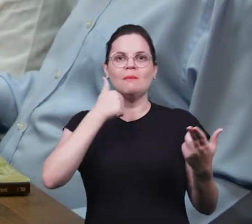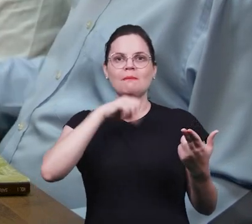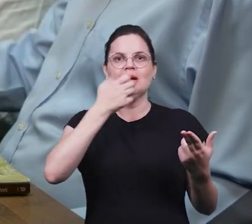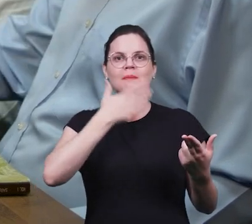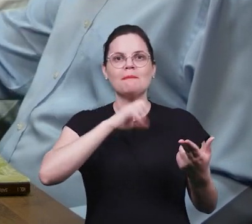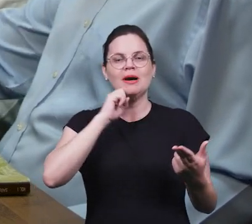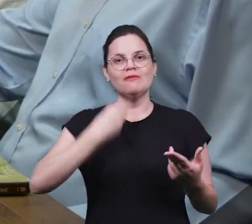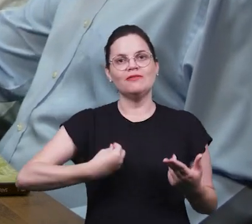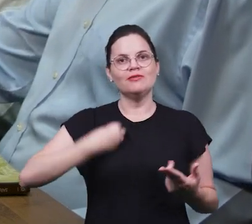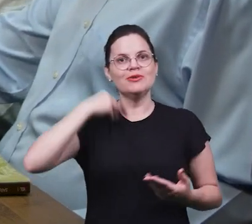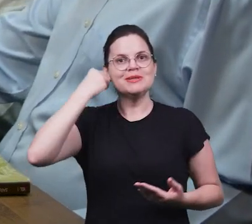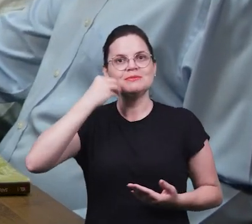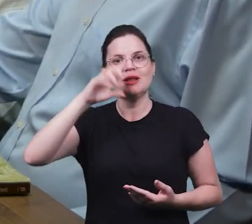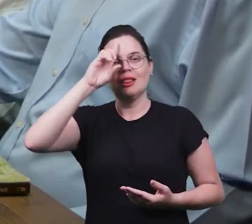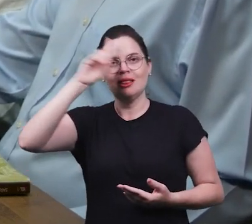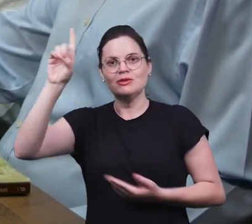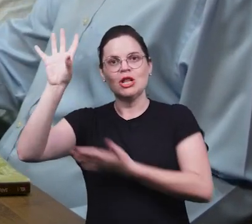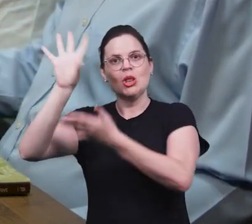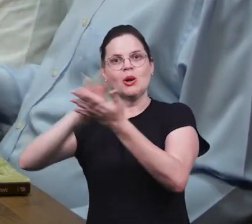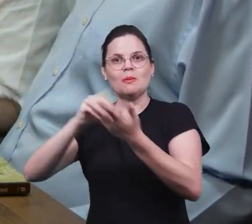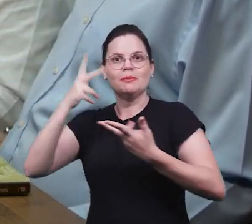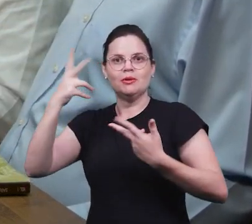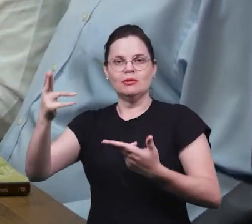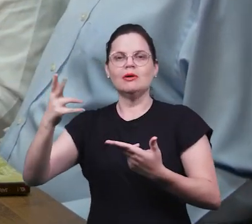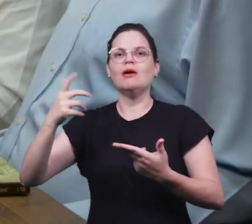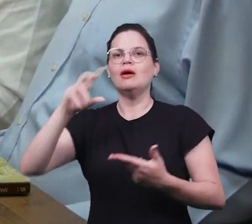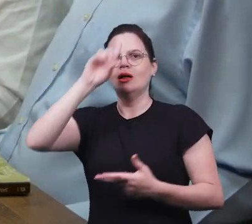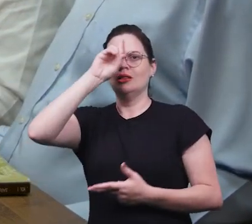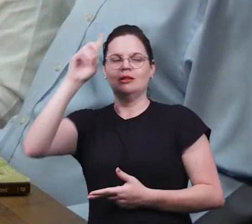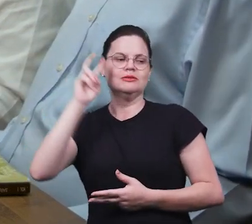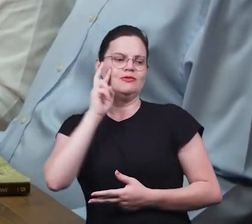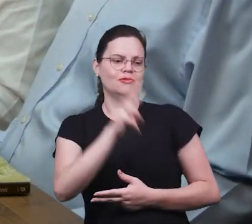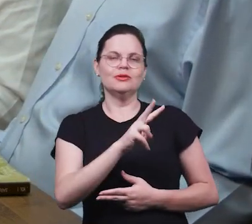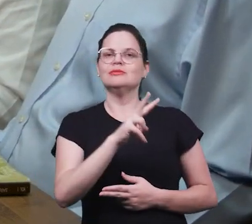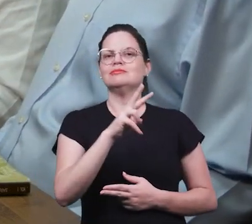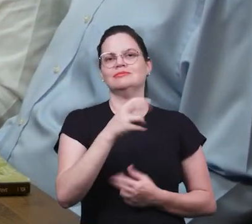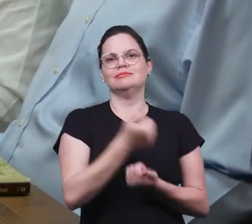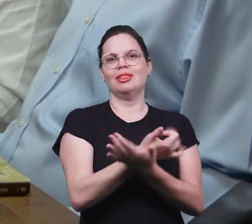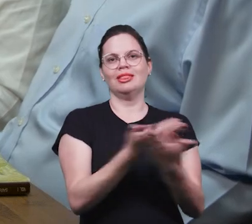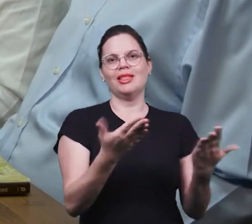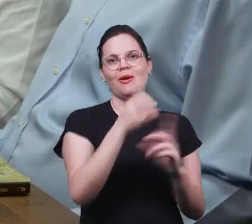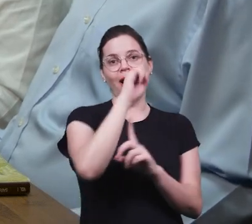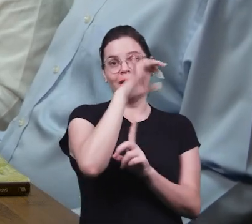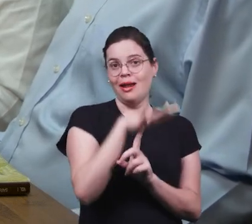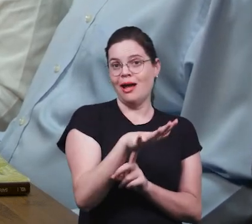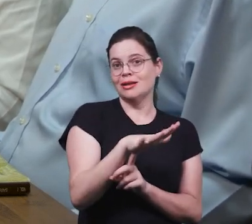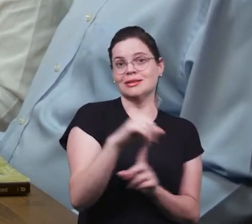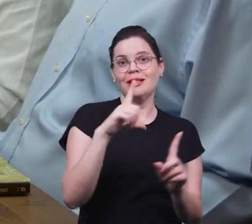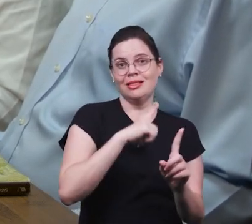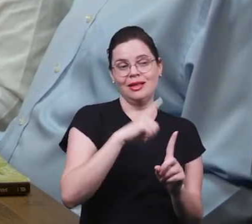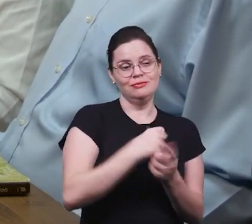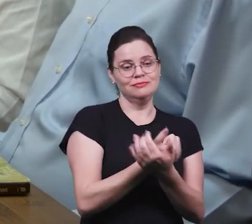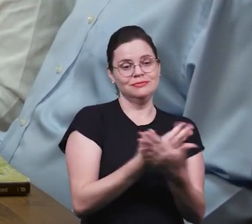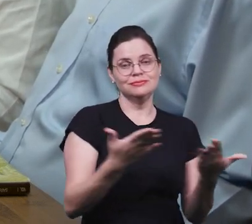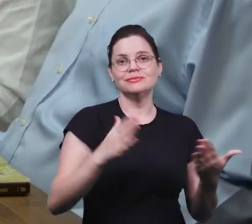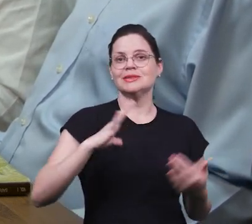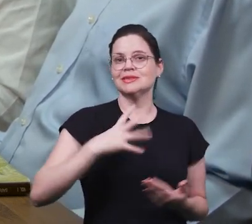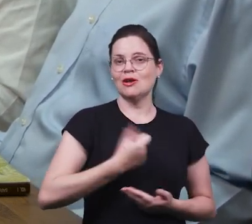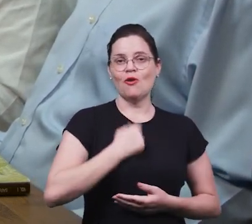do pecado, Deus dando ao homem, que ele não tinha obrigação de dar, o homem fez uma escolha. O homem escolheu a